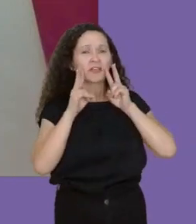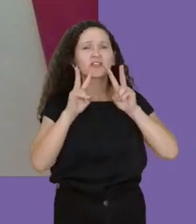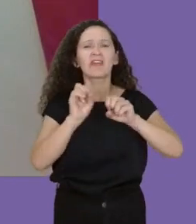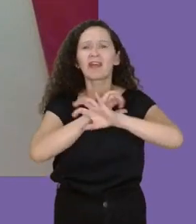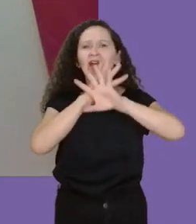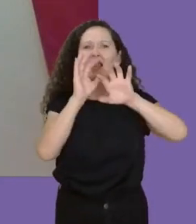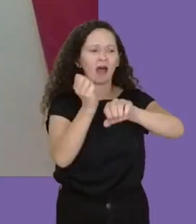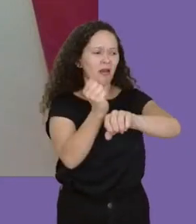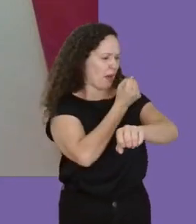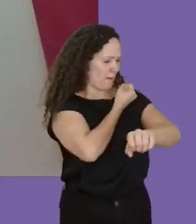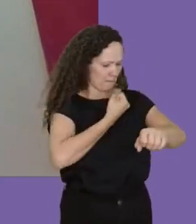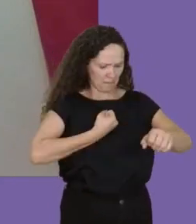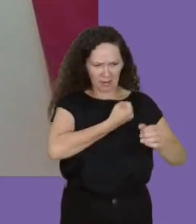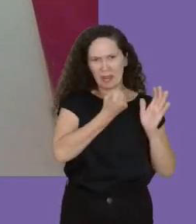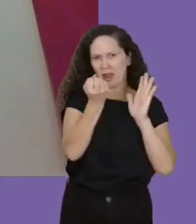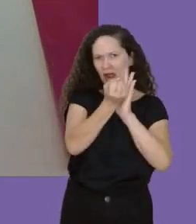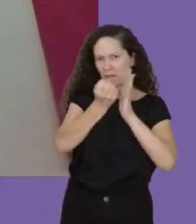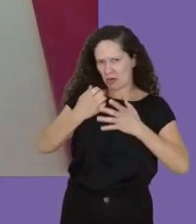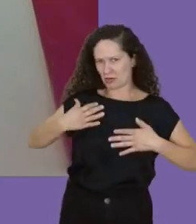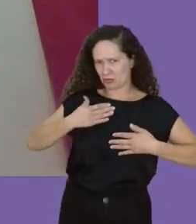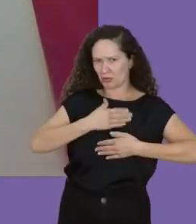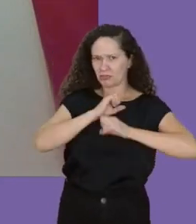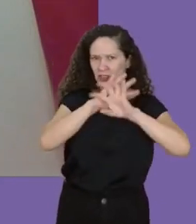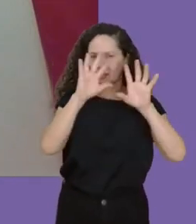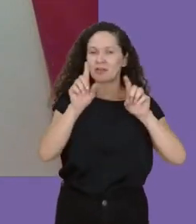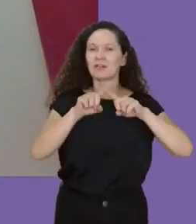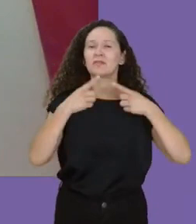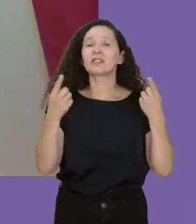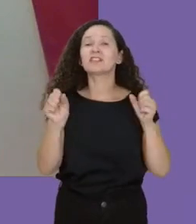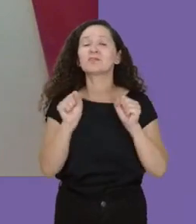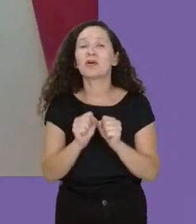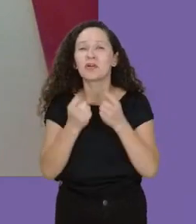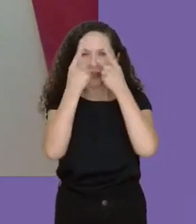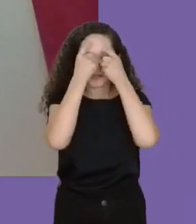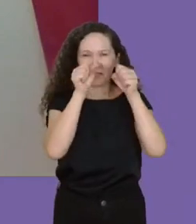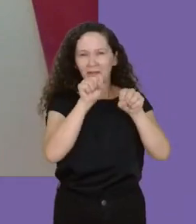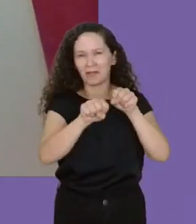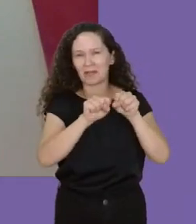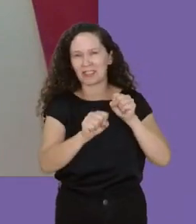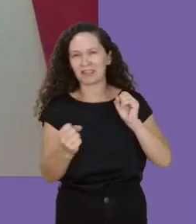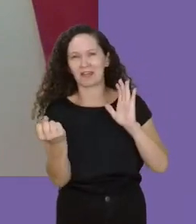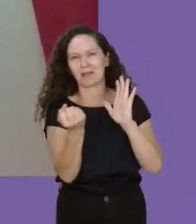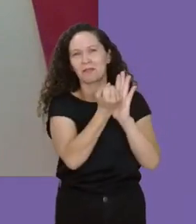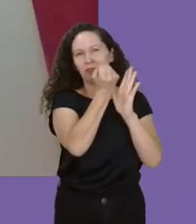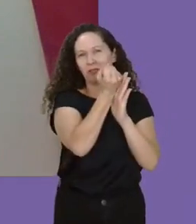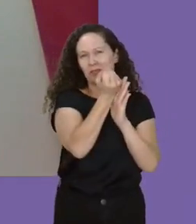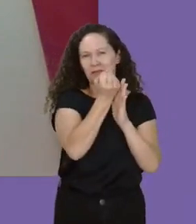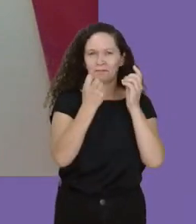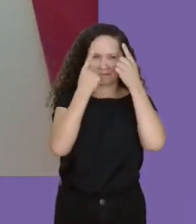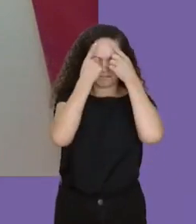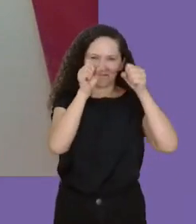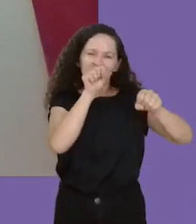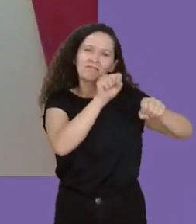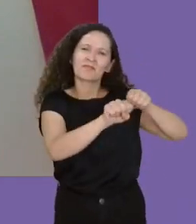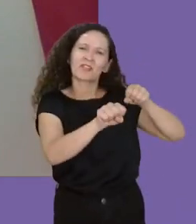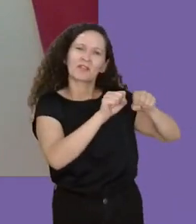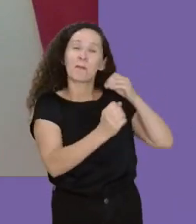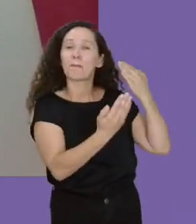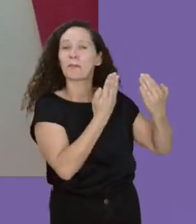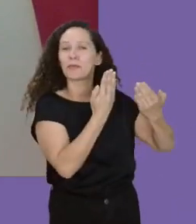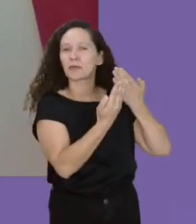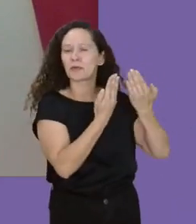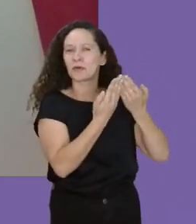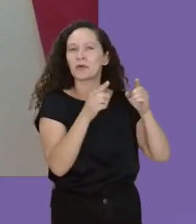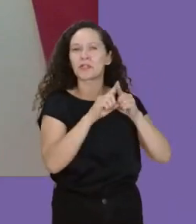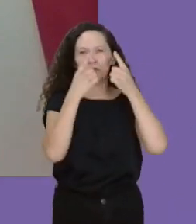visualizar de forma mais clara, mas também pode ser uma violência simbólica, uma violência psicológica,